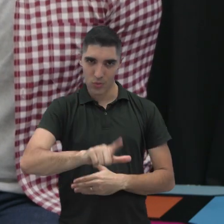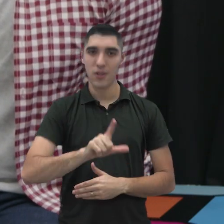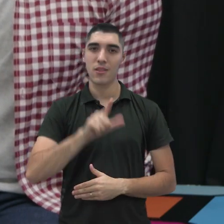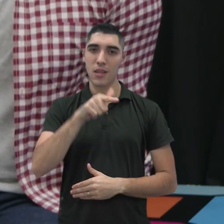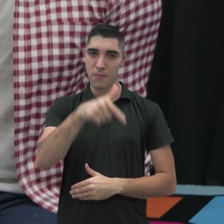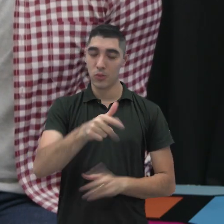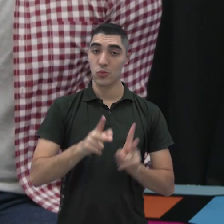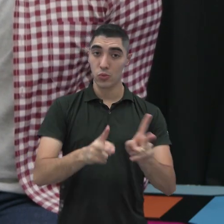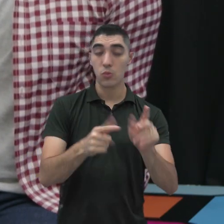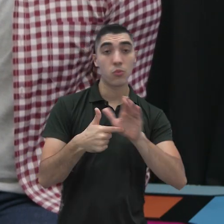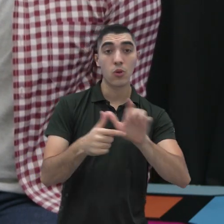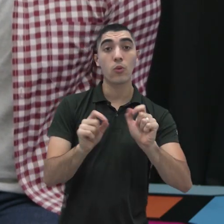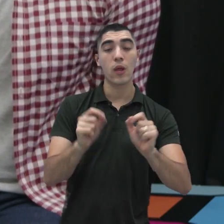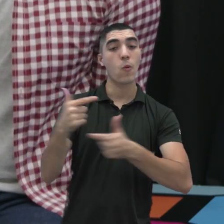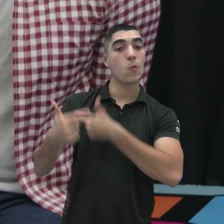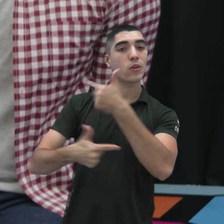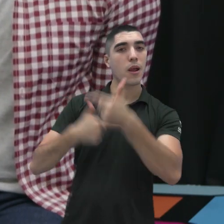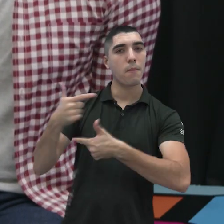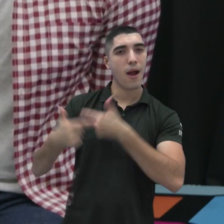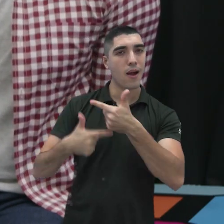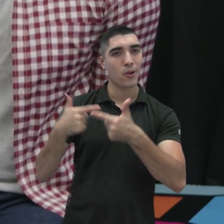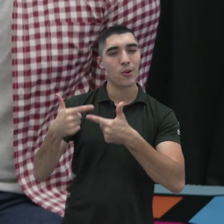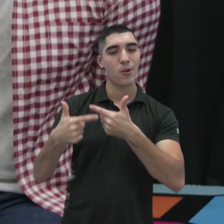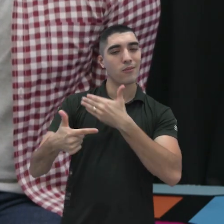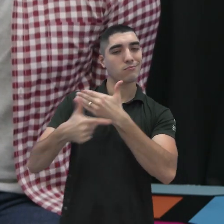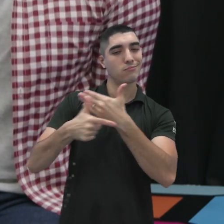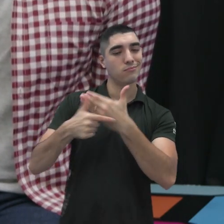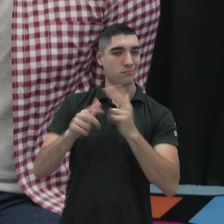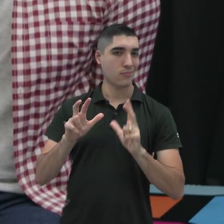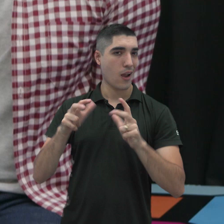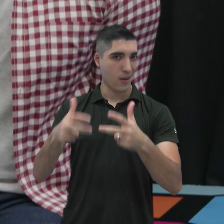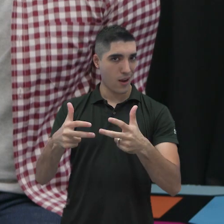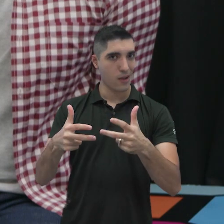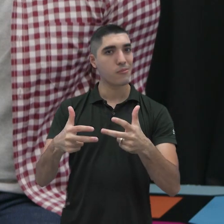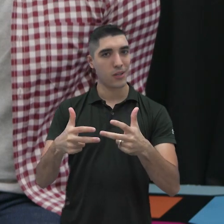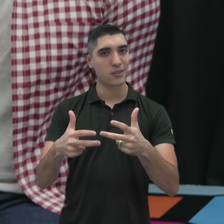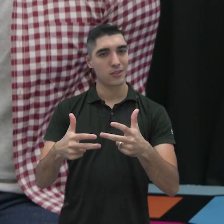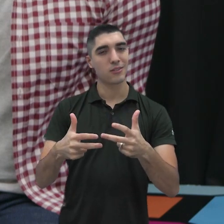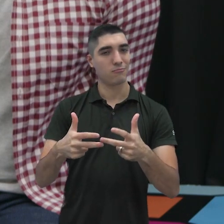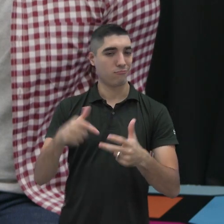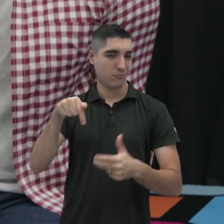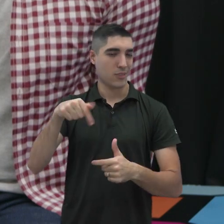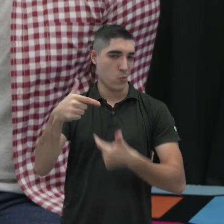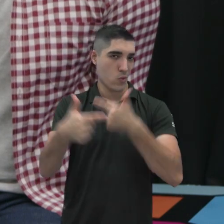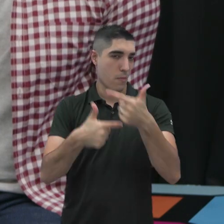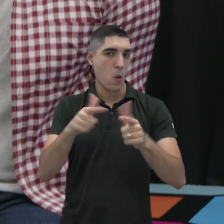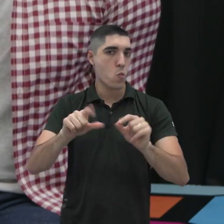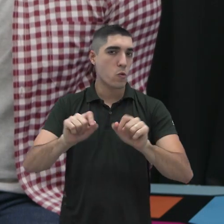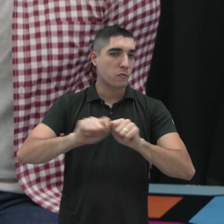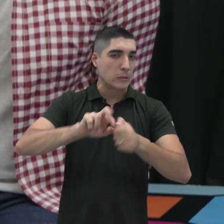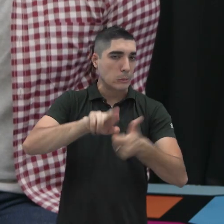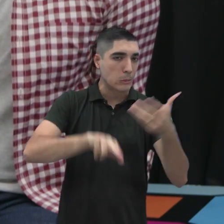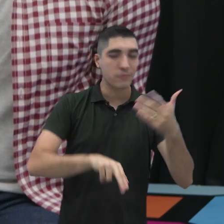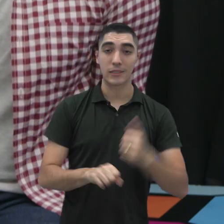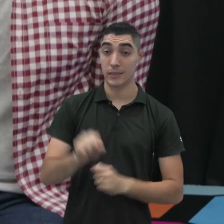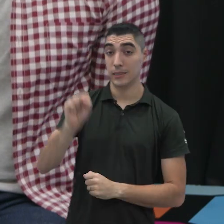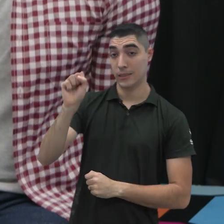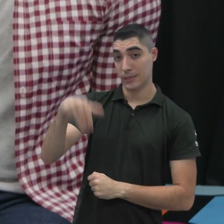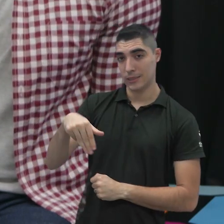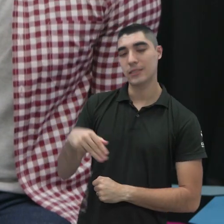volta. Ainda tem o nosso quadro, trazendo mais informações a respeito da Câmara, dos trabalhos realizados pela Câmara, né, Thiago? Isso aí,